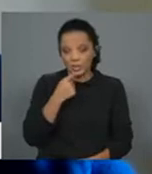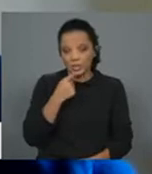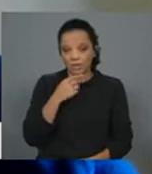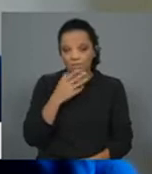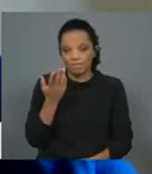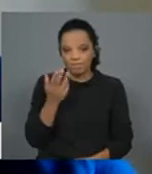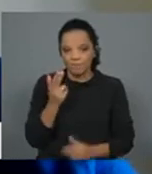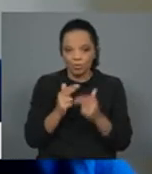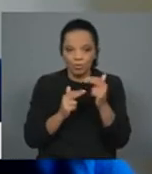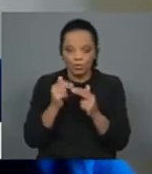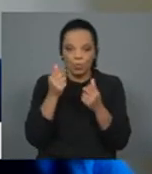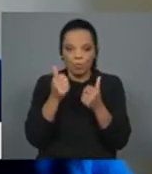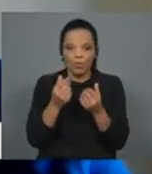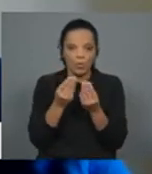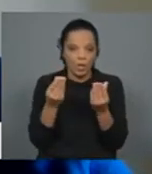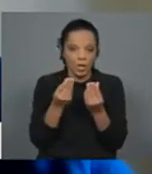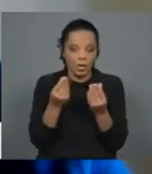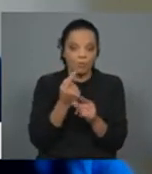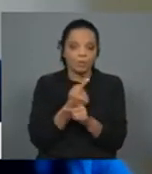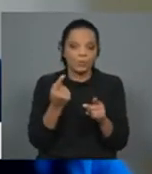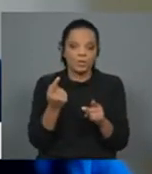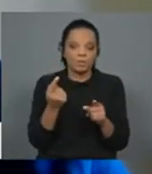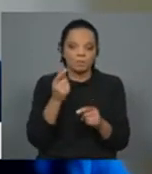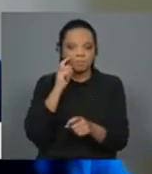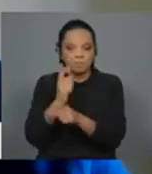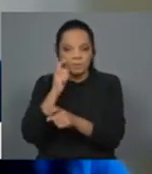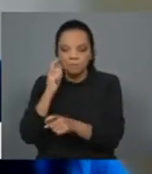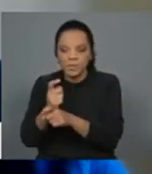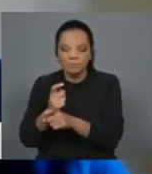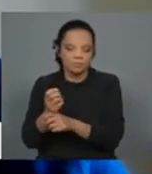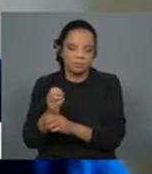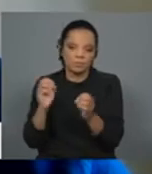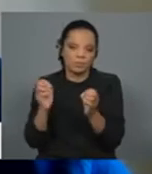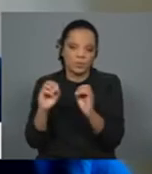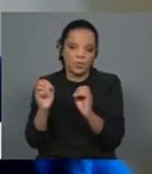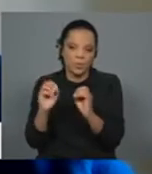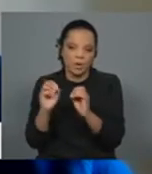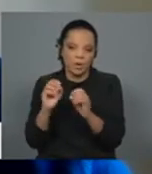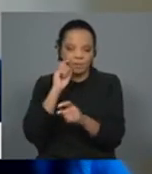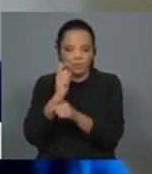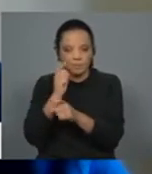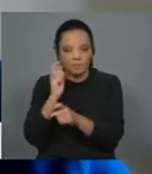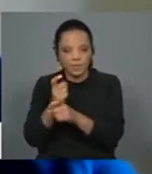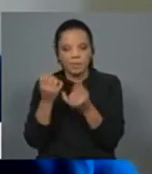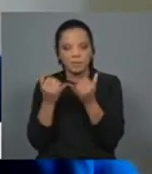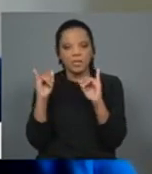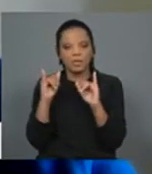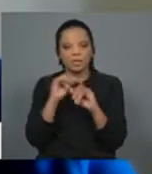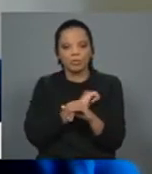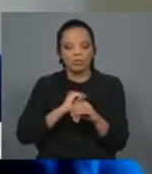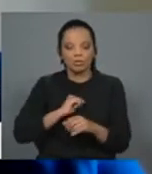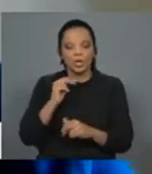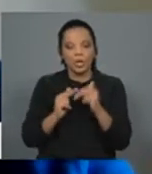construções de boa qualidade, porque não há uma fiscalização sistemática e independente dos donos de obra. A